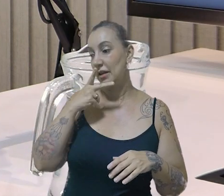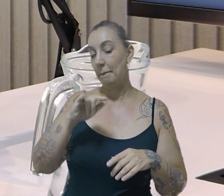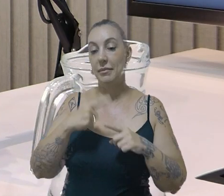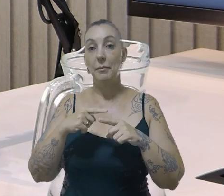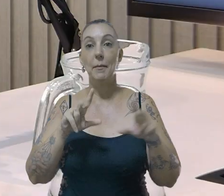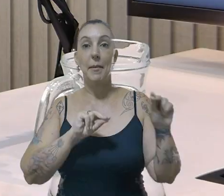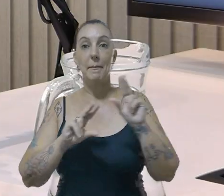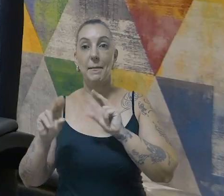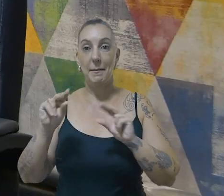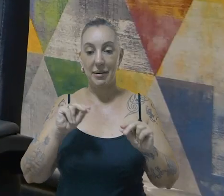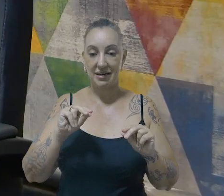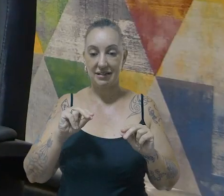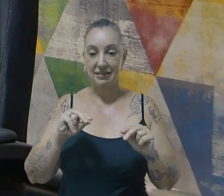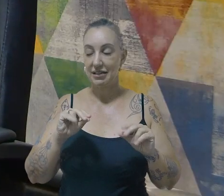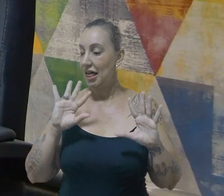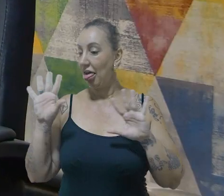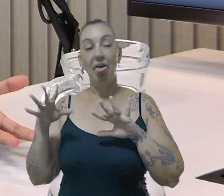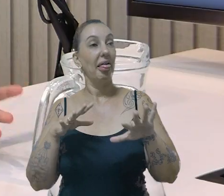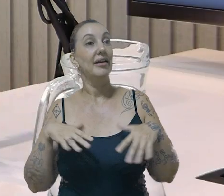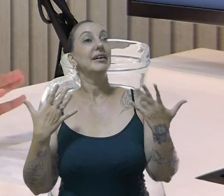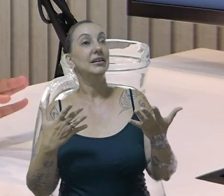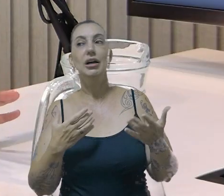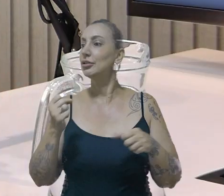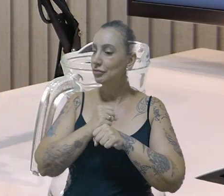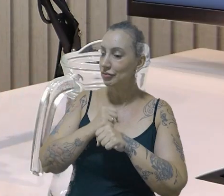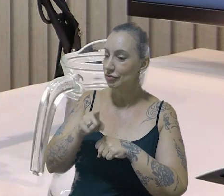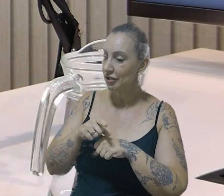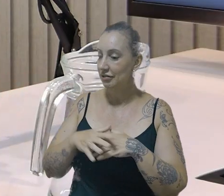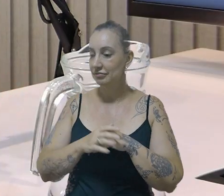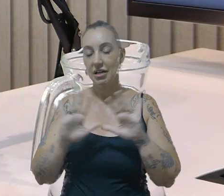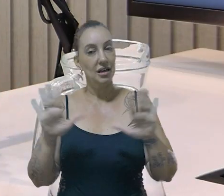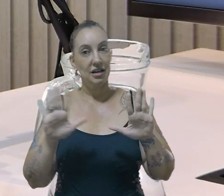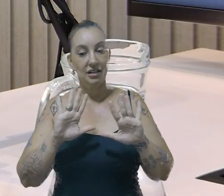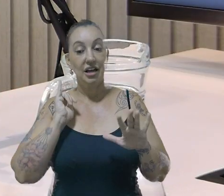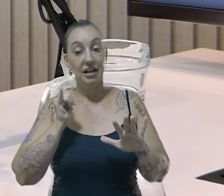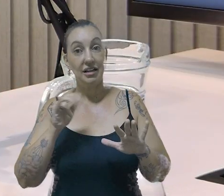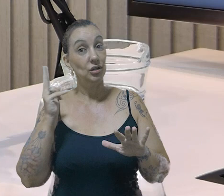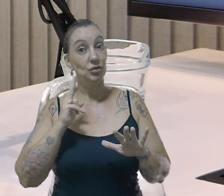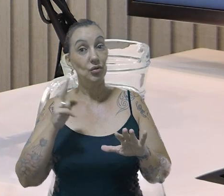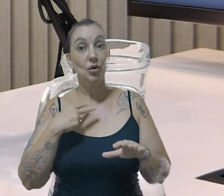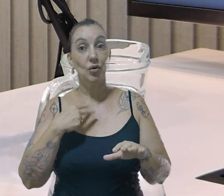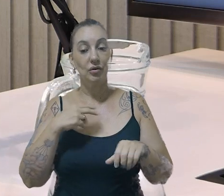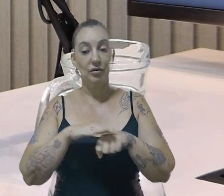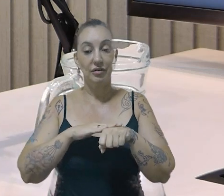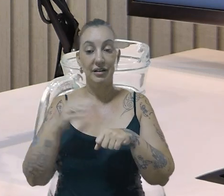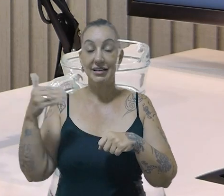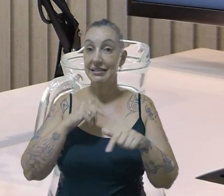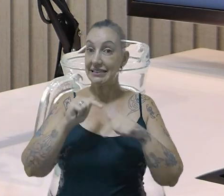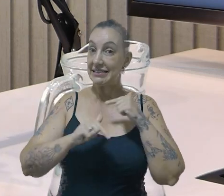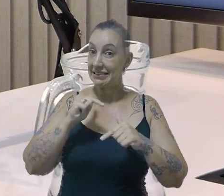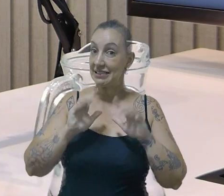conversando que aí fica todo mundo e aí Jorge Quanto tempo não já falei para ele que não é para ele conversar para ele vir para fazer el o